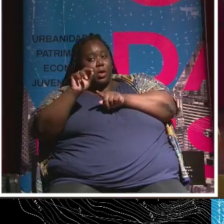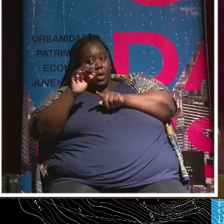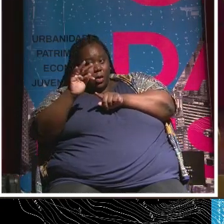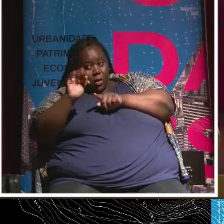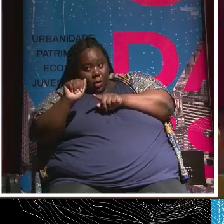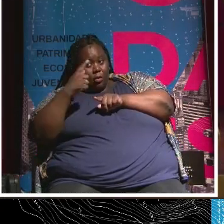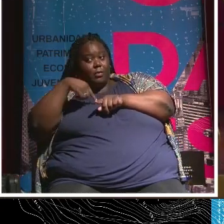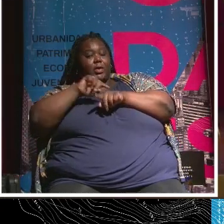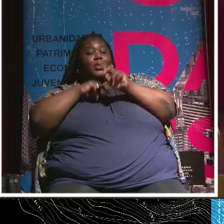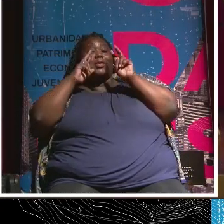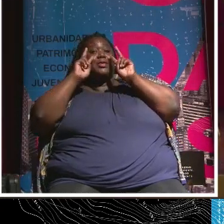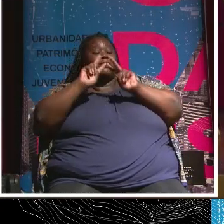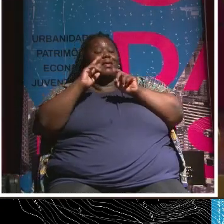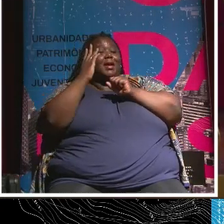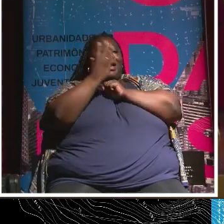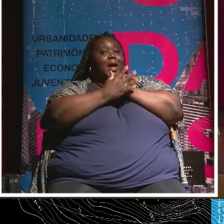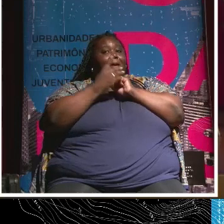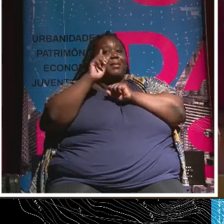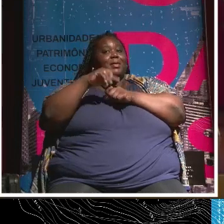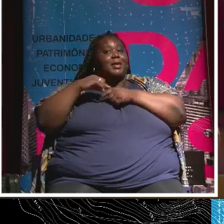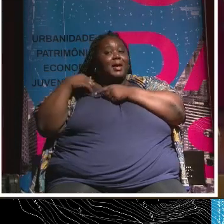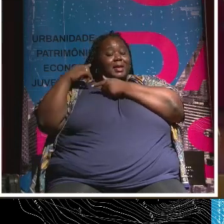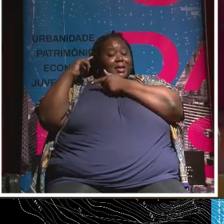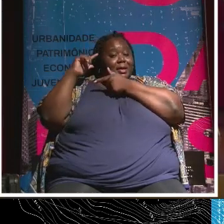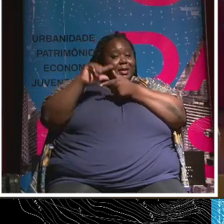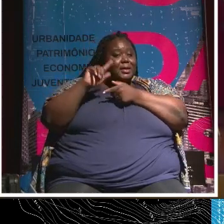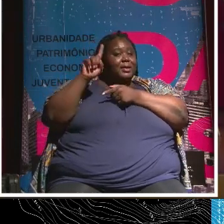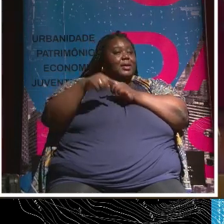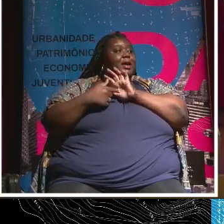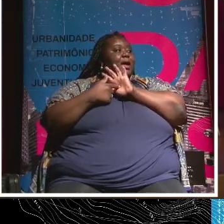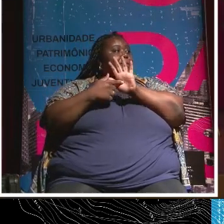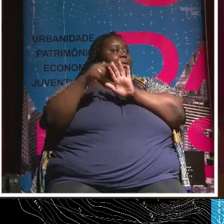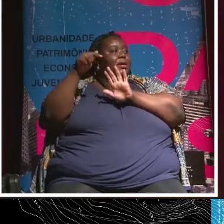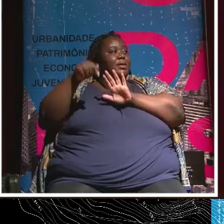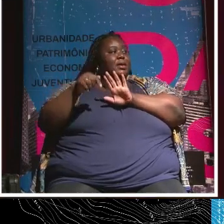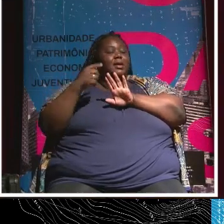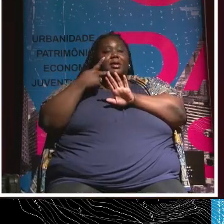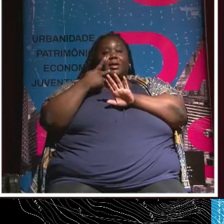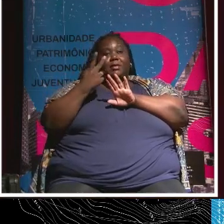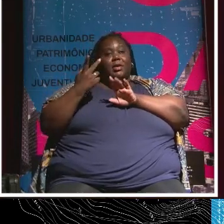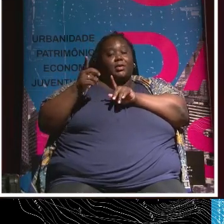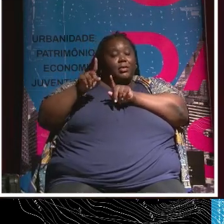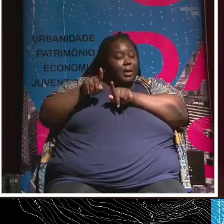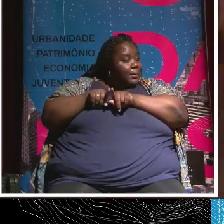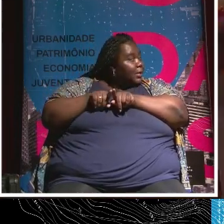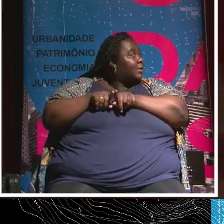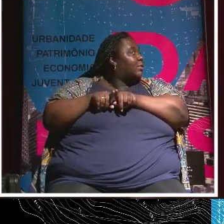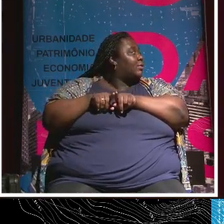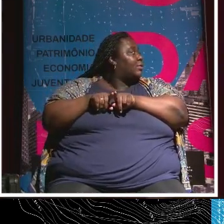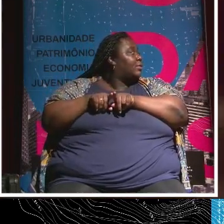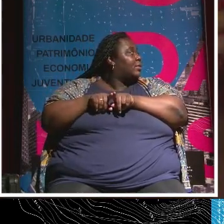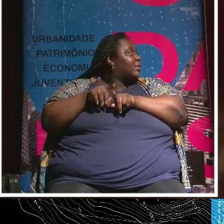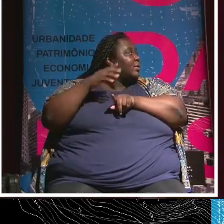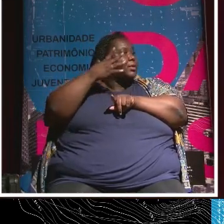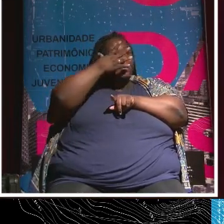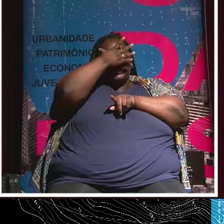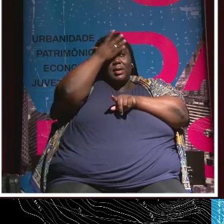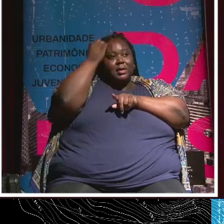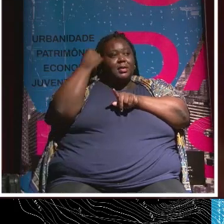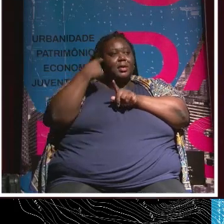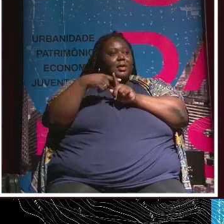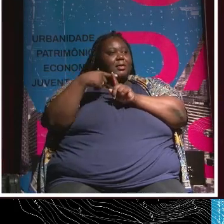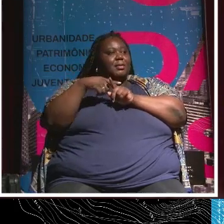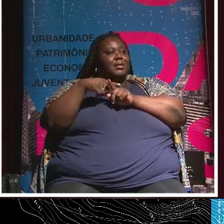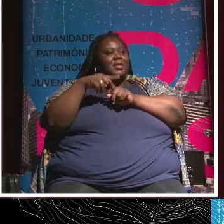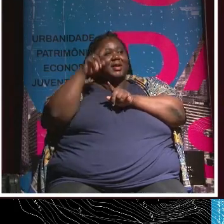enxergar este princípio, que é a ancestralidade, que aparece aqui na fala do nosso companheiro, que eu esqueci o nome, porque eu não estou lembrando